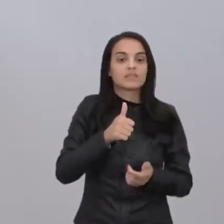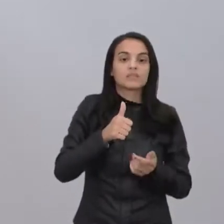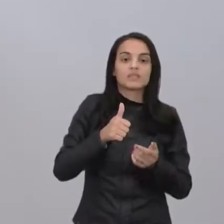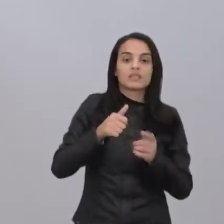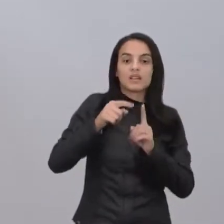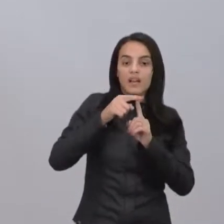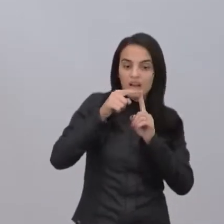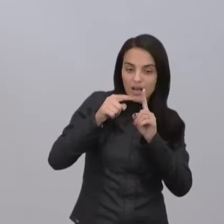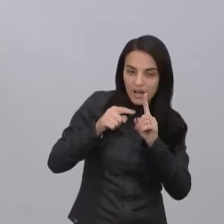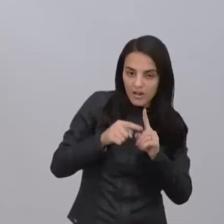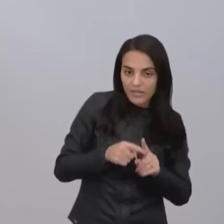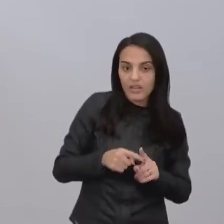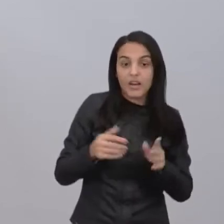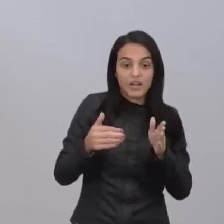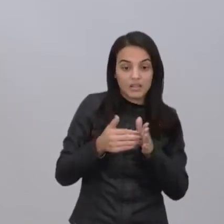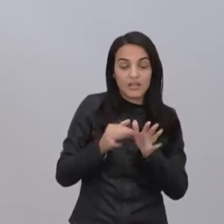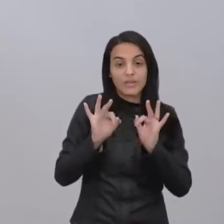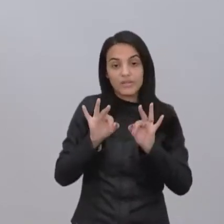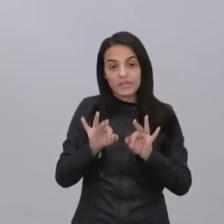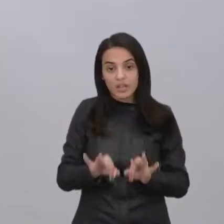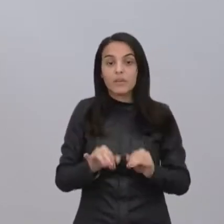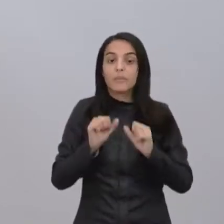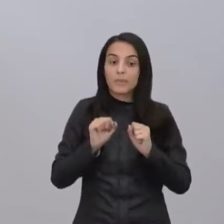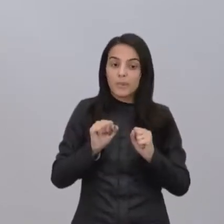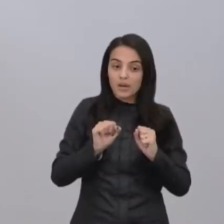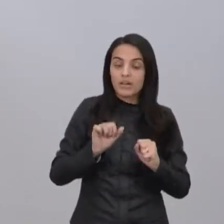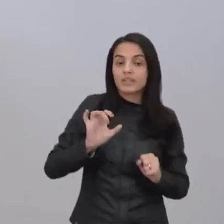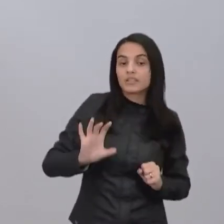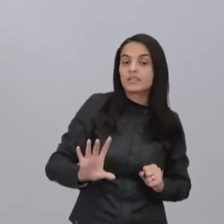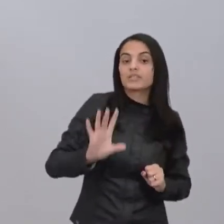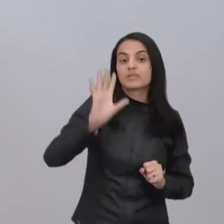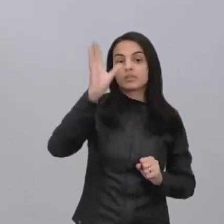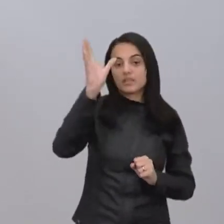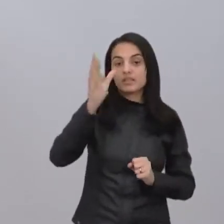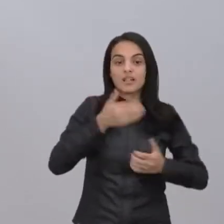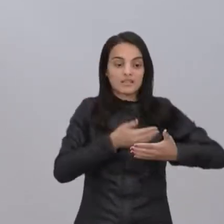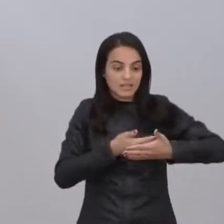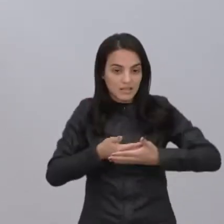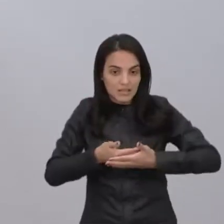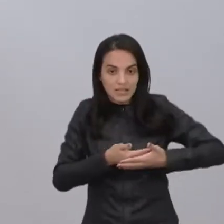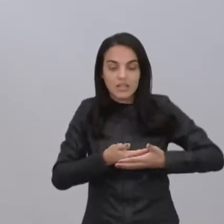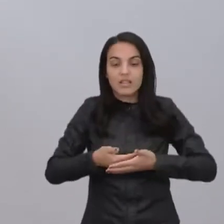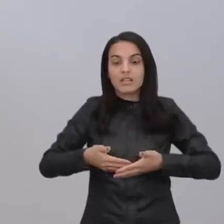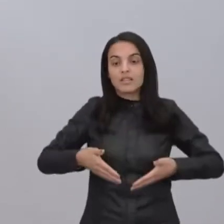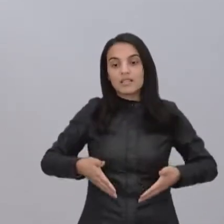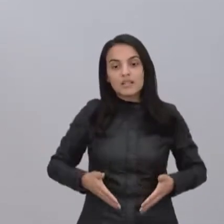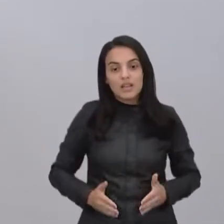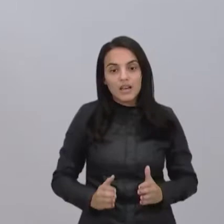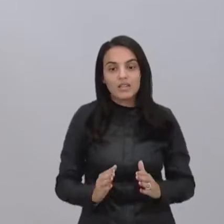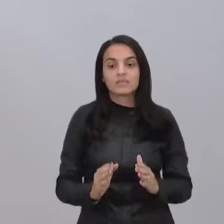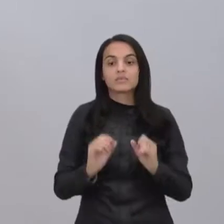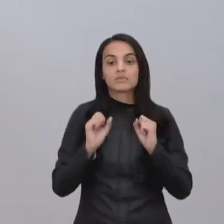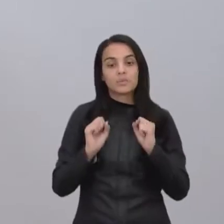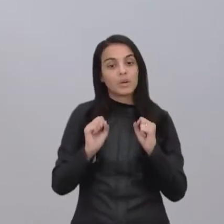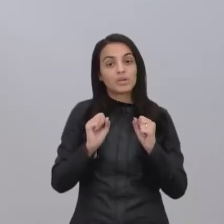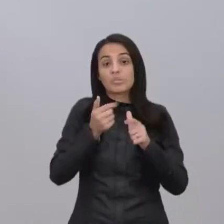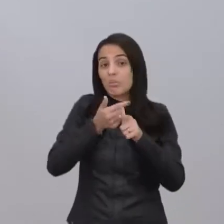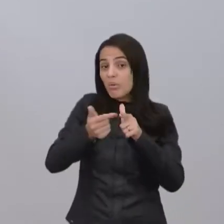sua gestação até o final, muitos desses indivíduos que nascem podem nascer aí com